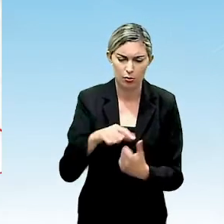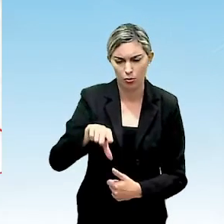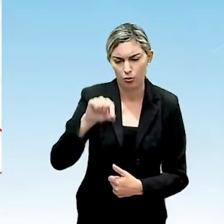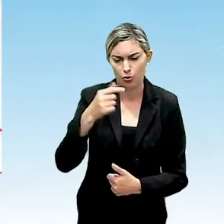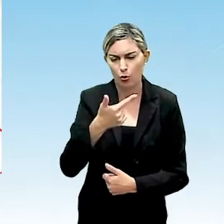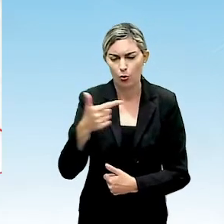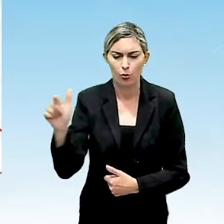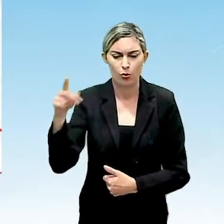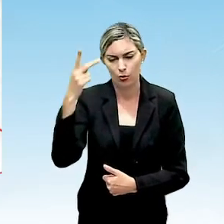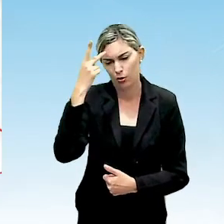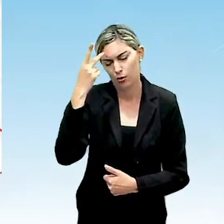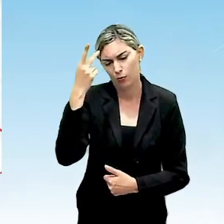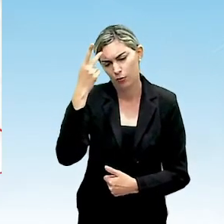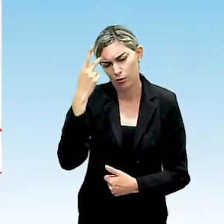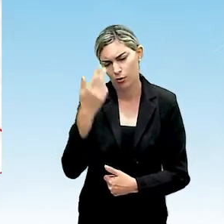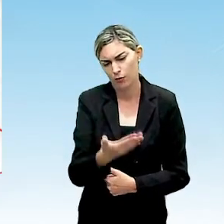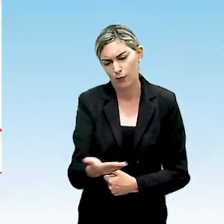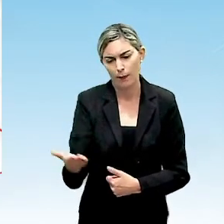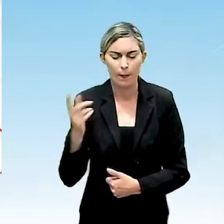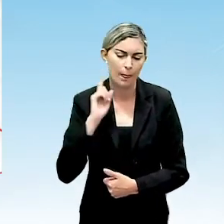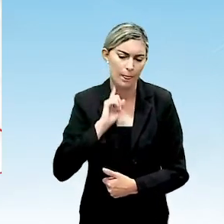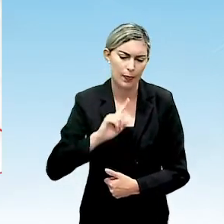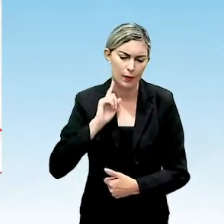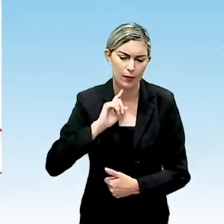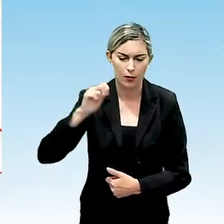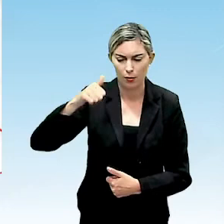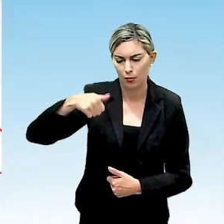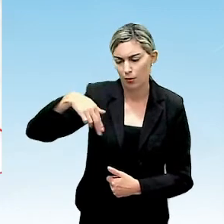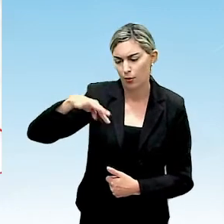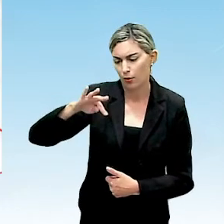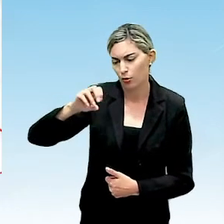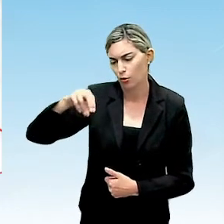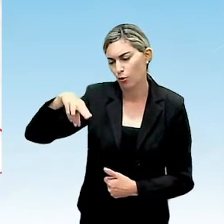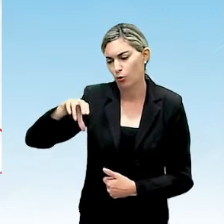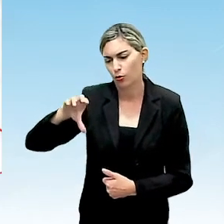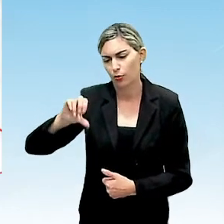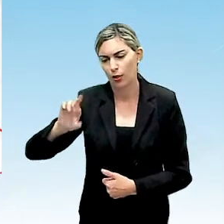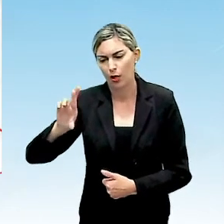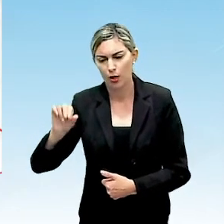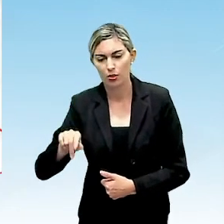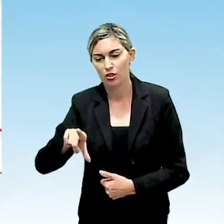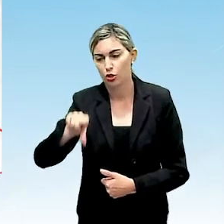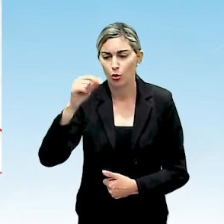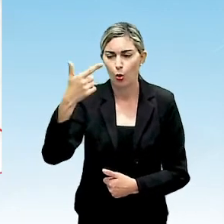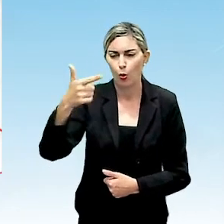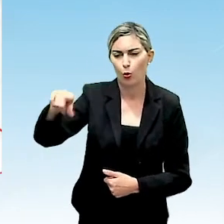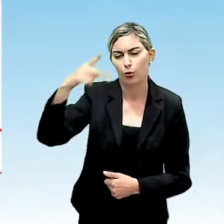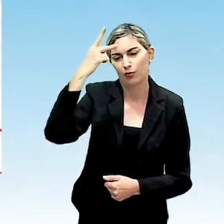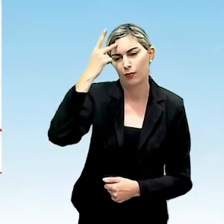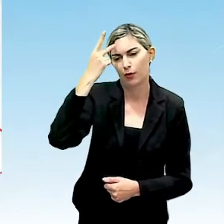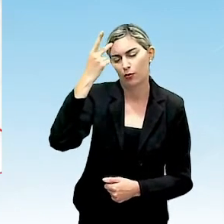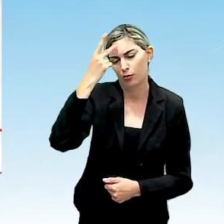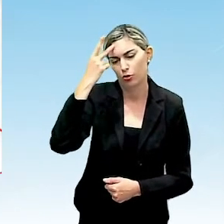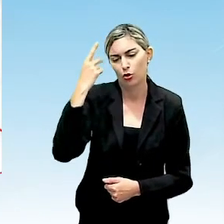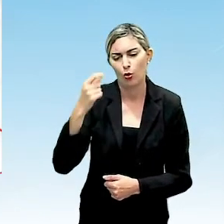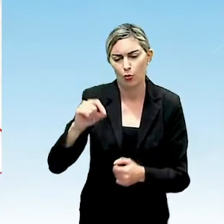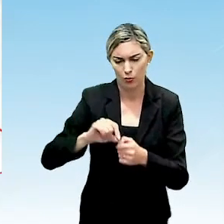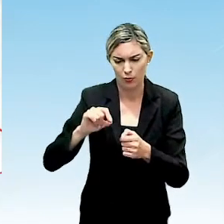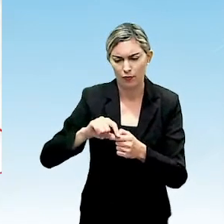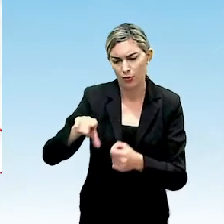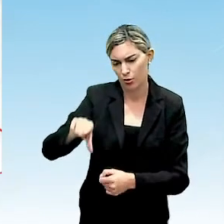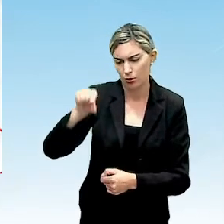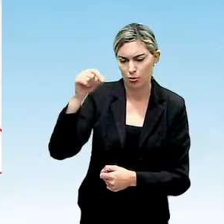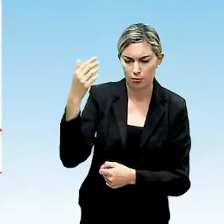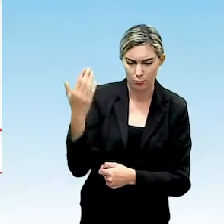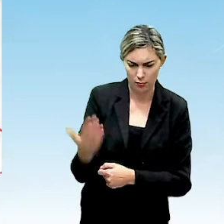outro paulista. Né? O mineiro seria Antônio Carlos, ele vai lá e indica outro paulista. Né? E quando ele faz essa